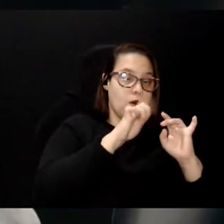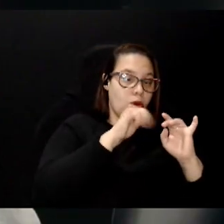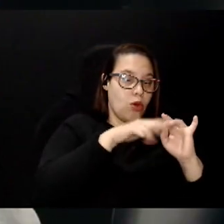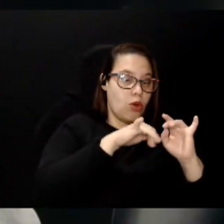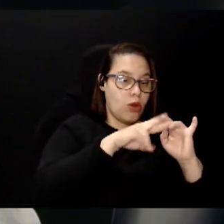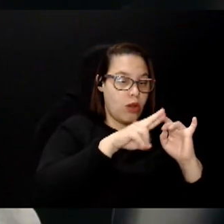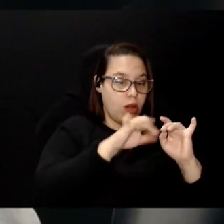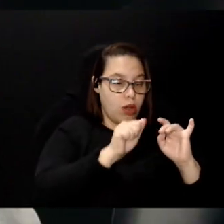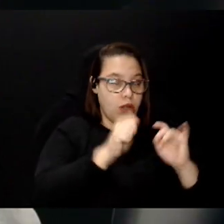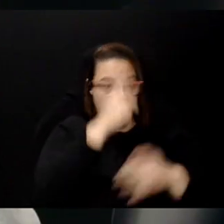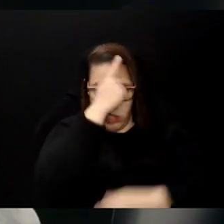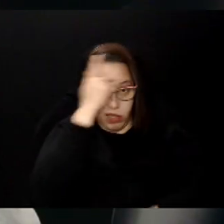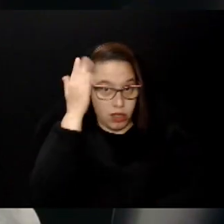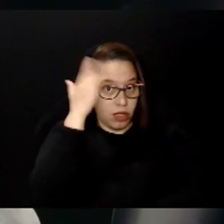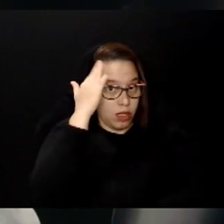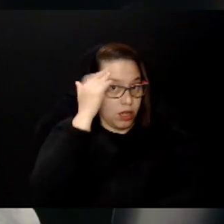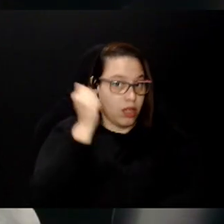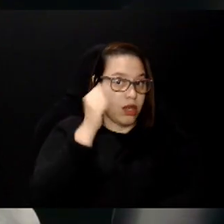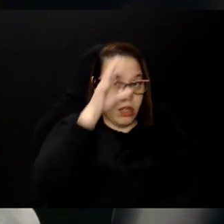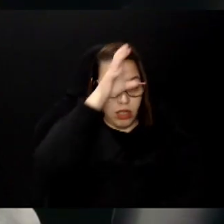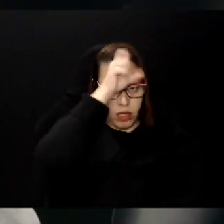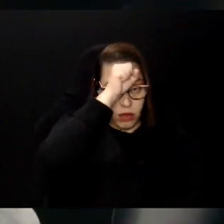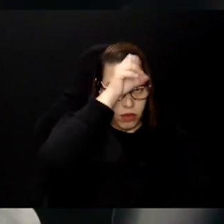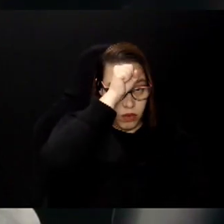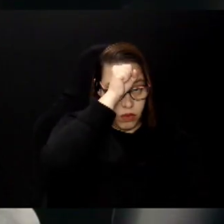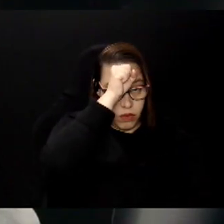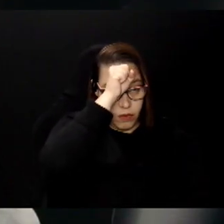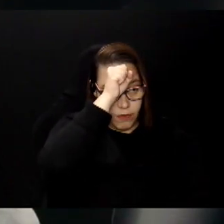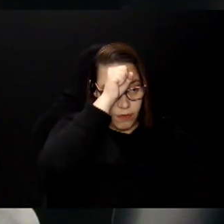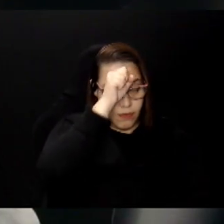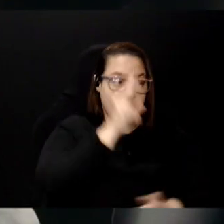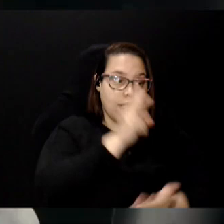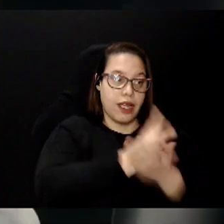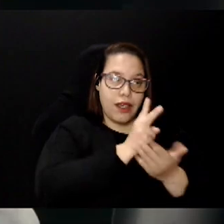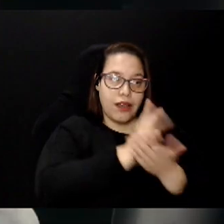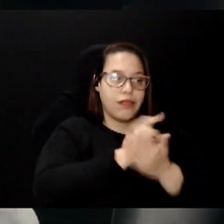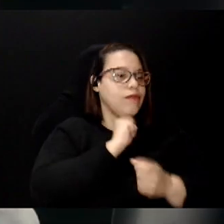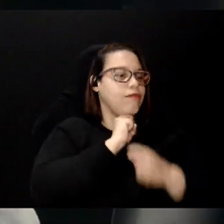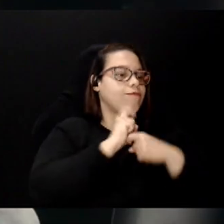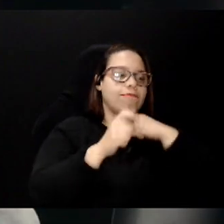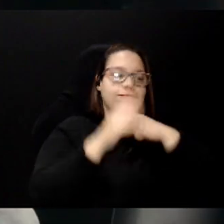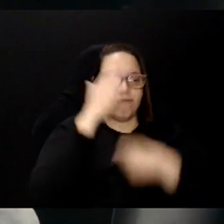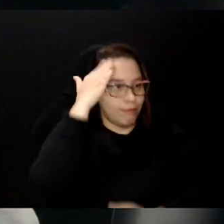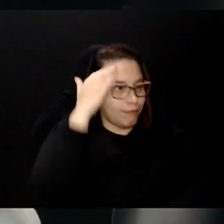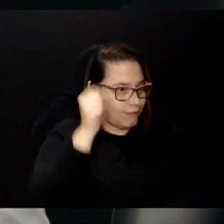sabem aprender a aprender. E ninguém sabe aprender melhor do que